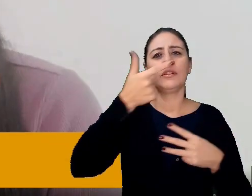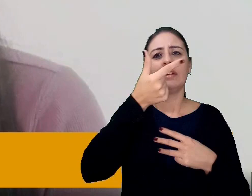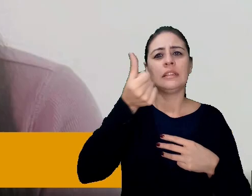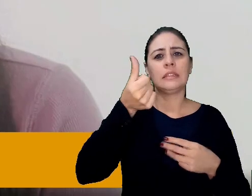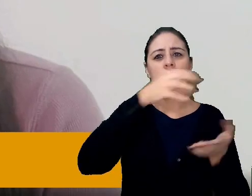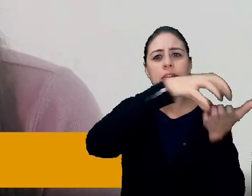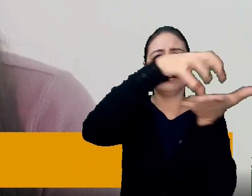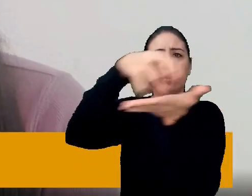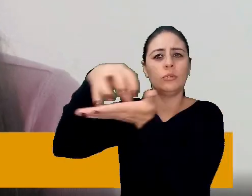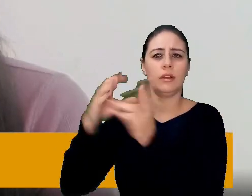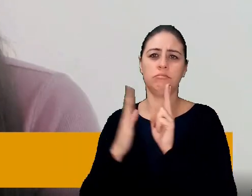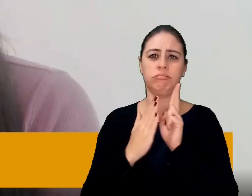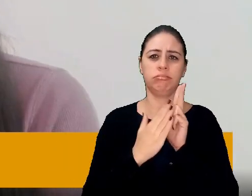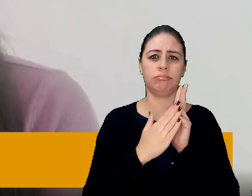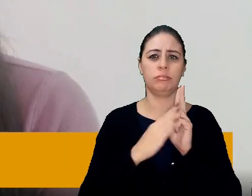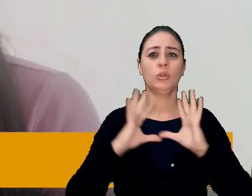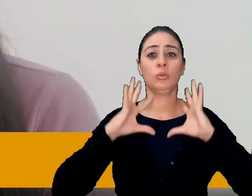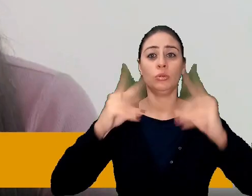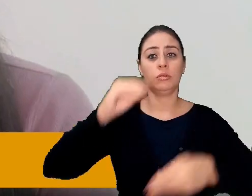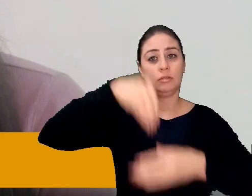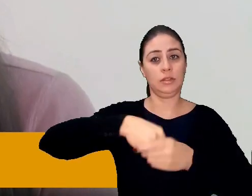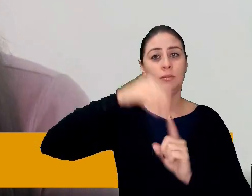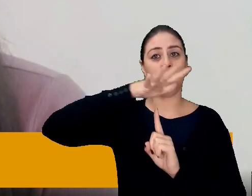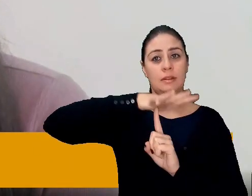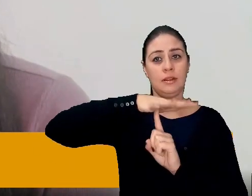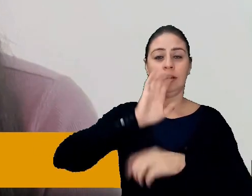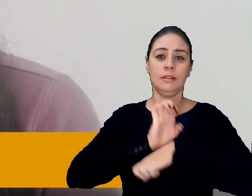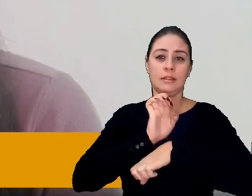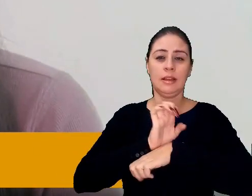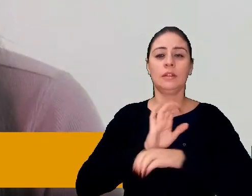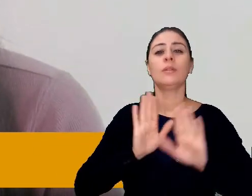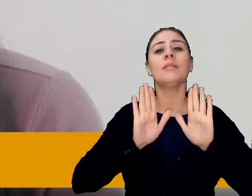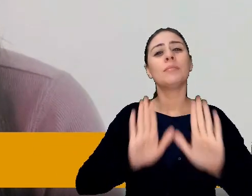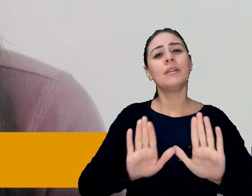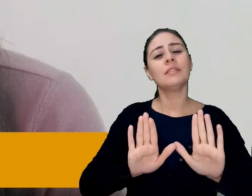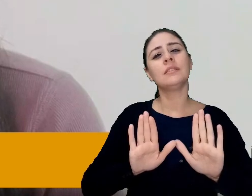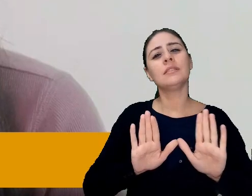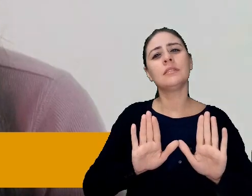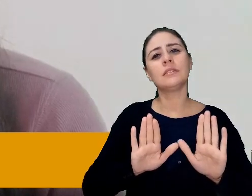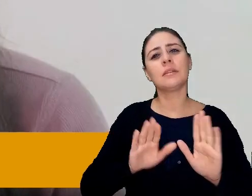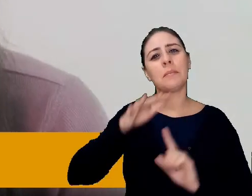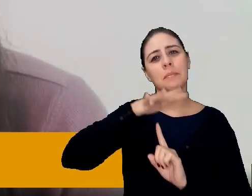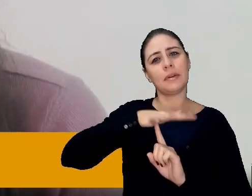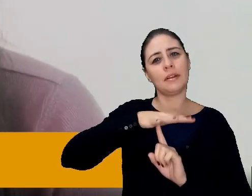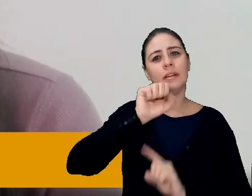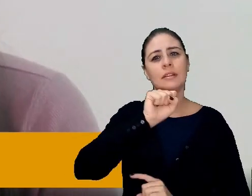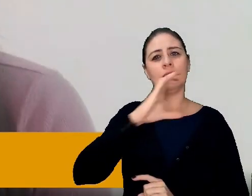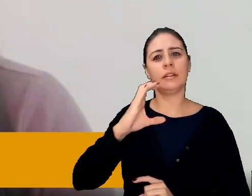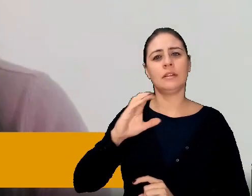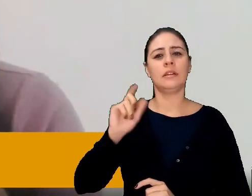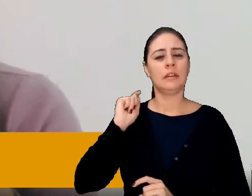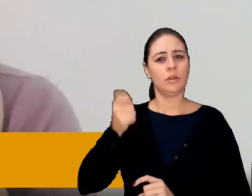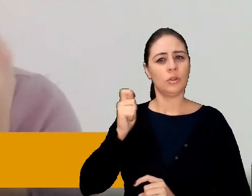total, no estado do Paraná. Mas região sul, Paraná, Santa Catarina e Rio Grande do Sul,